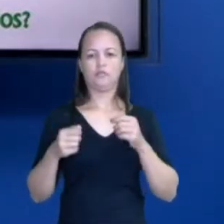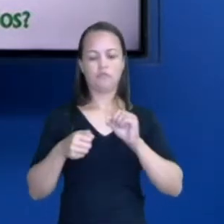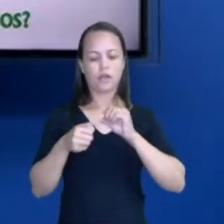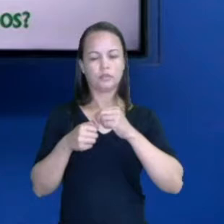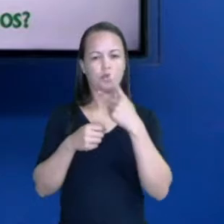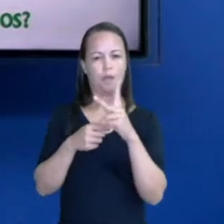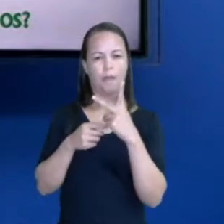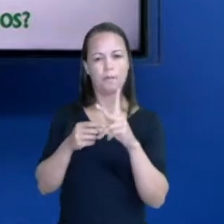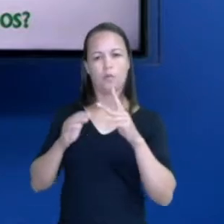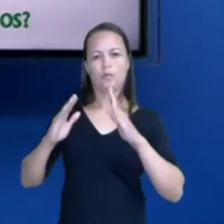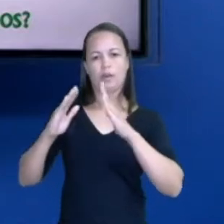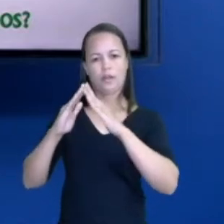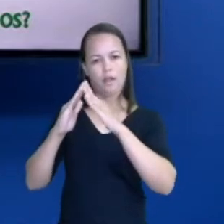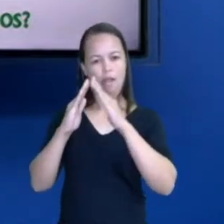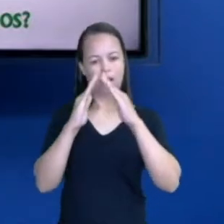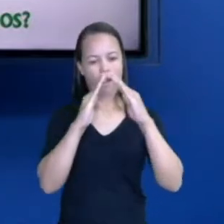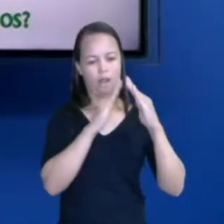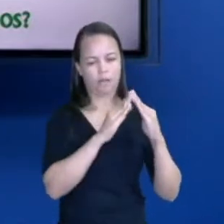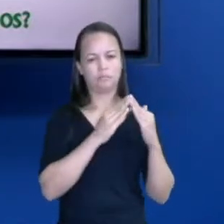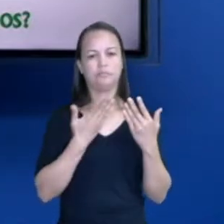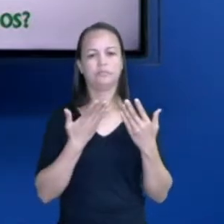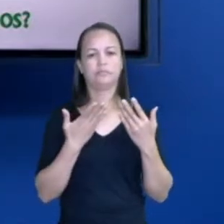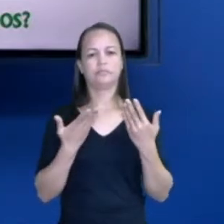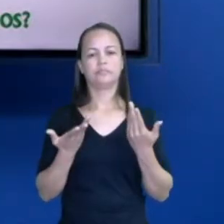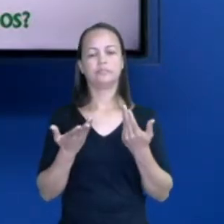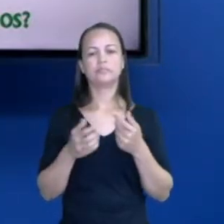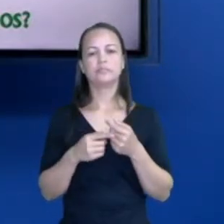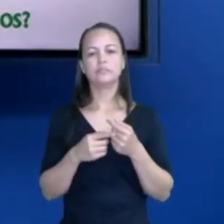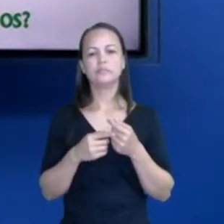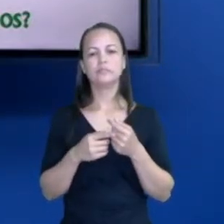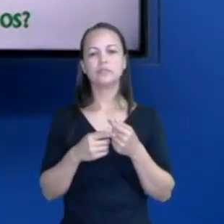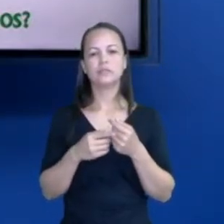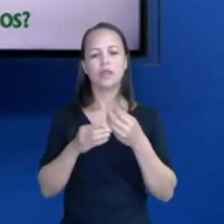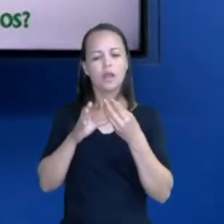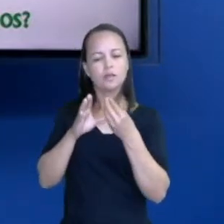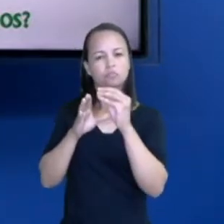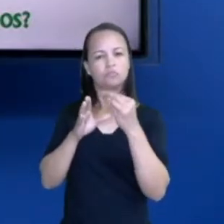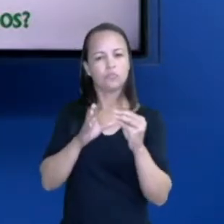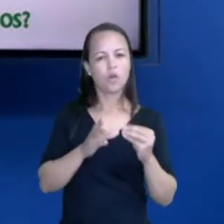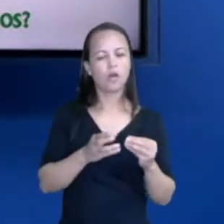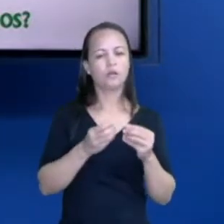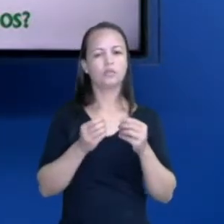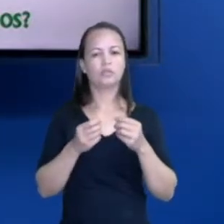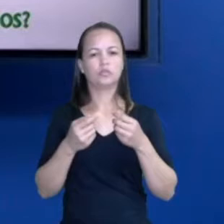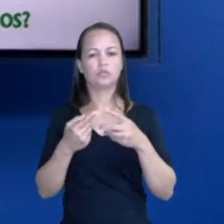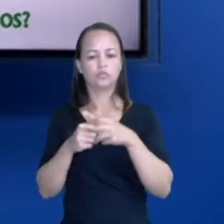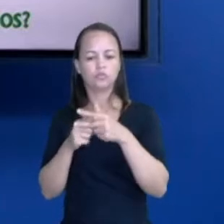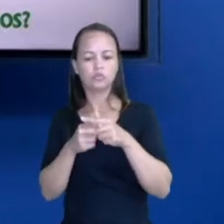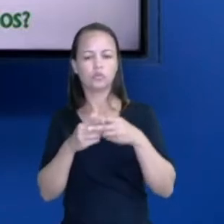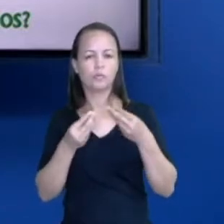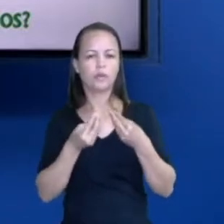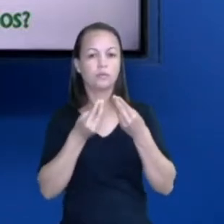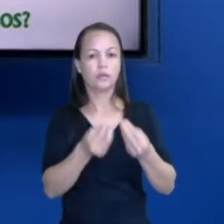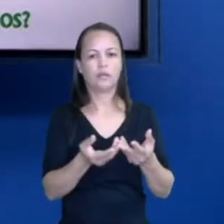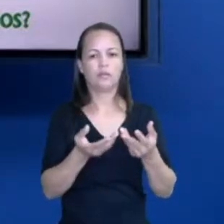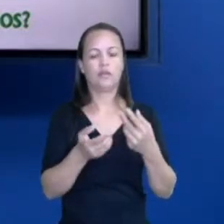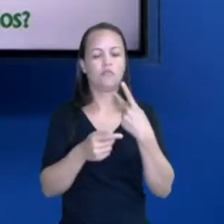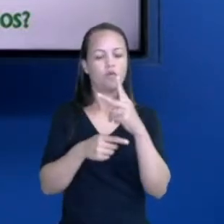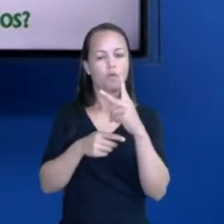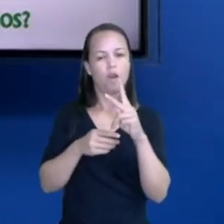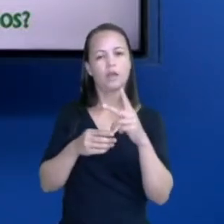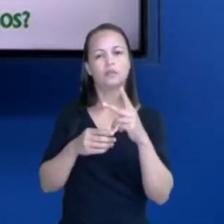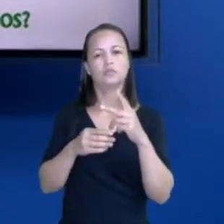casinhas, forneceram a esses porquinhos aí os instrumentos necessários e disseram, vão